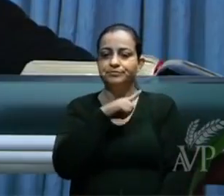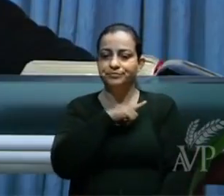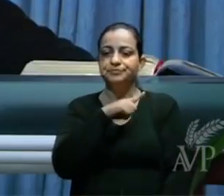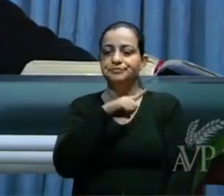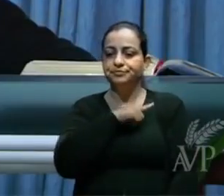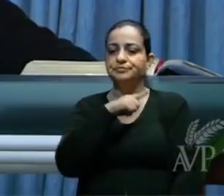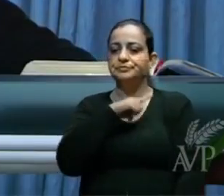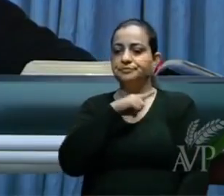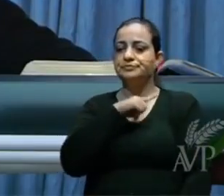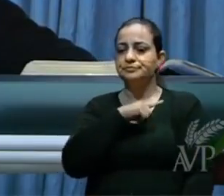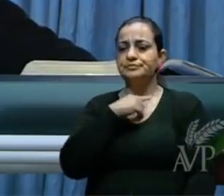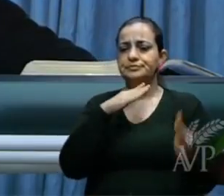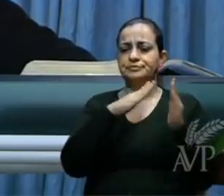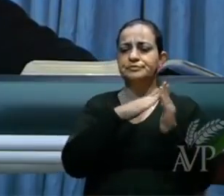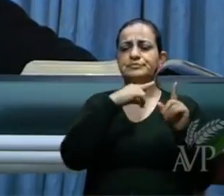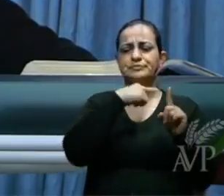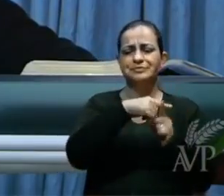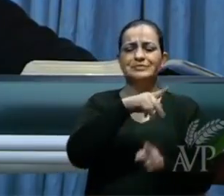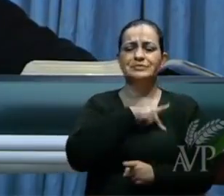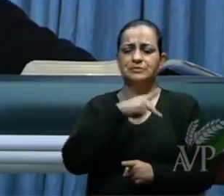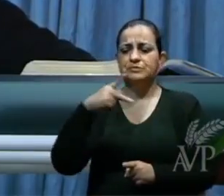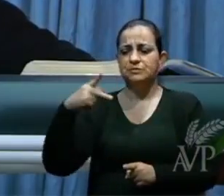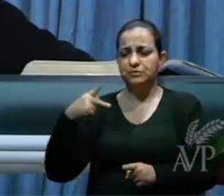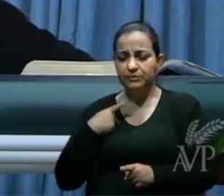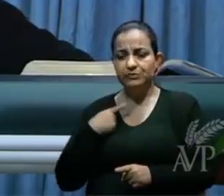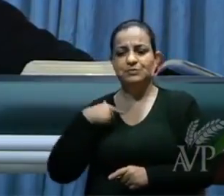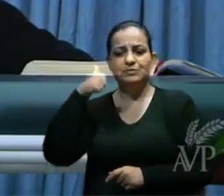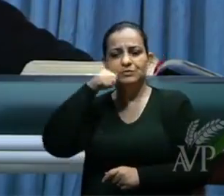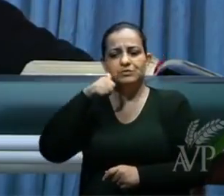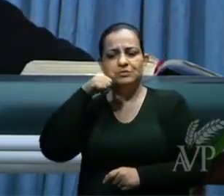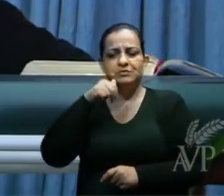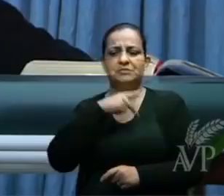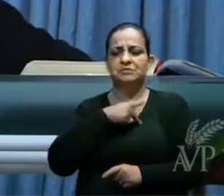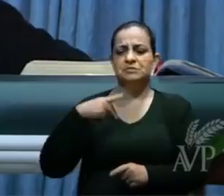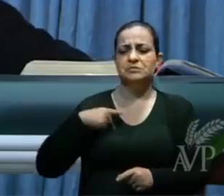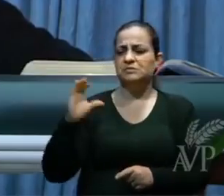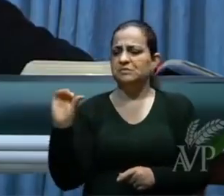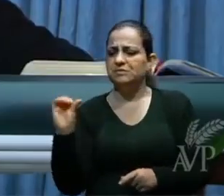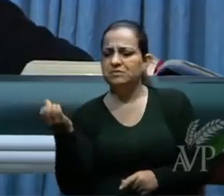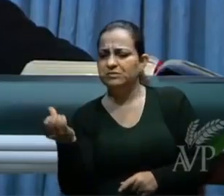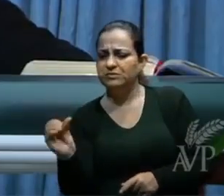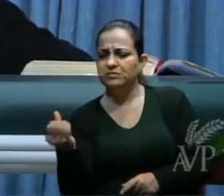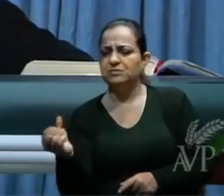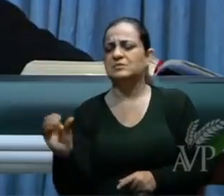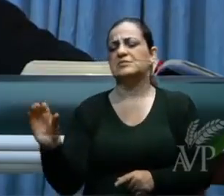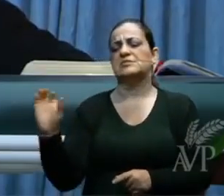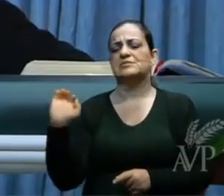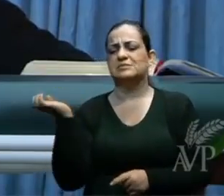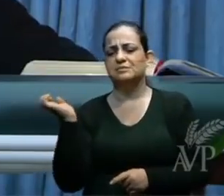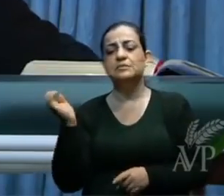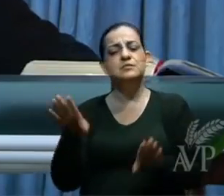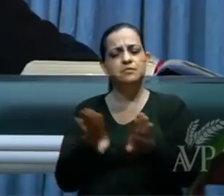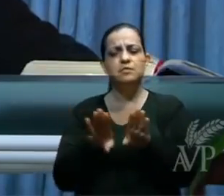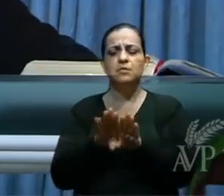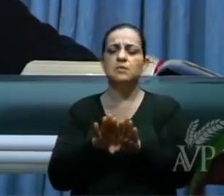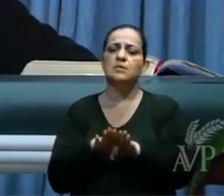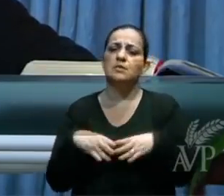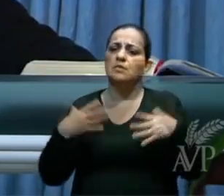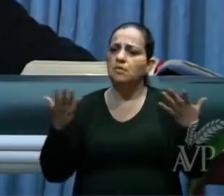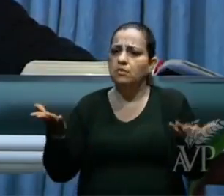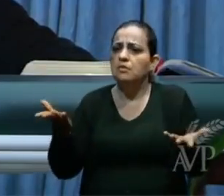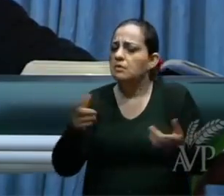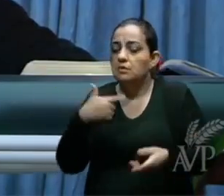entende de pastores pastoras gays lésbicas a gente se não é